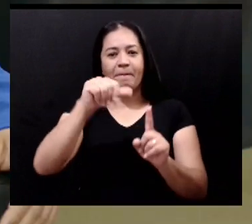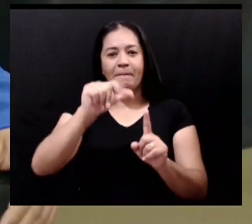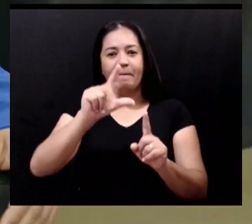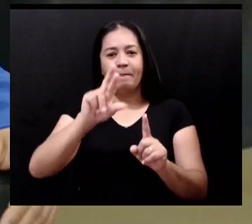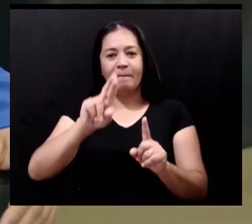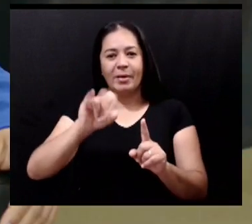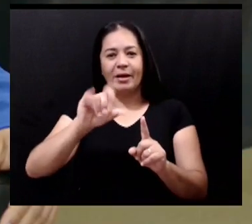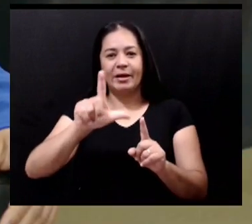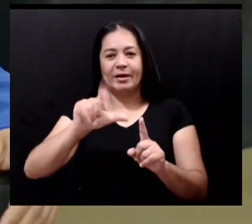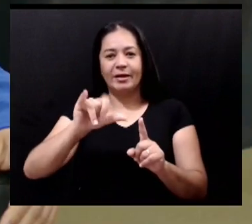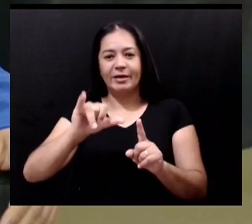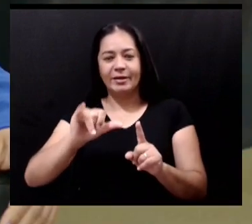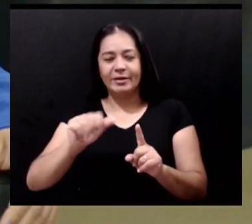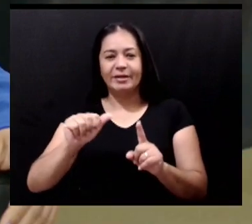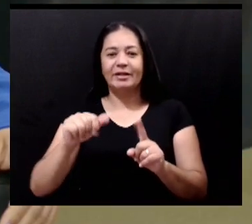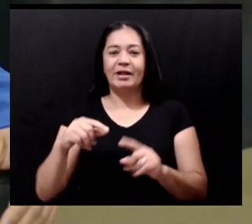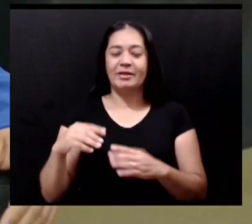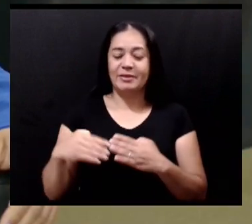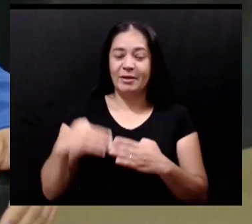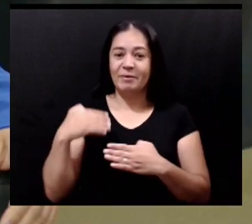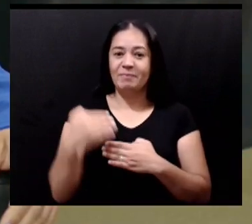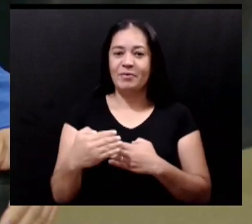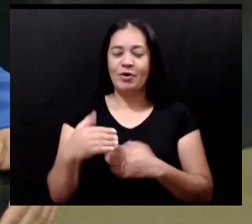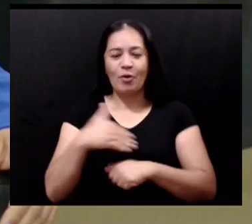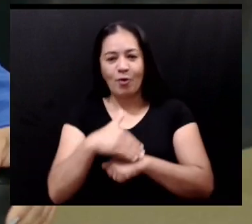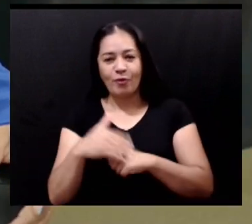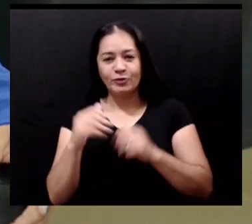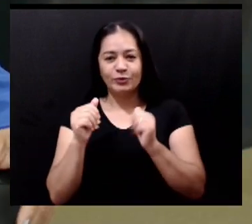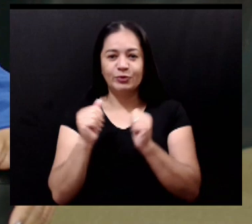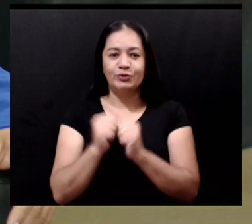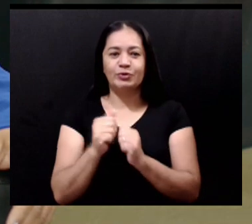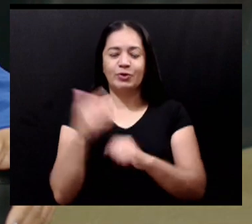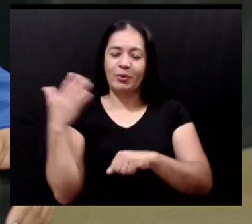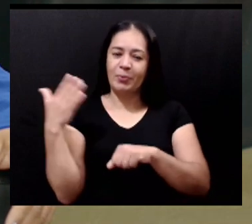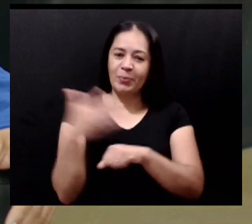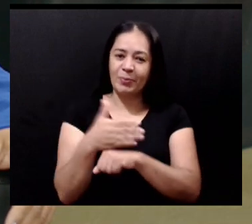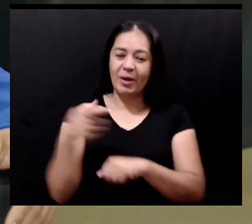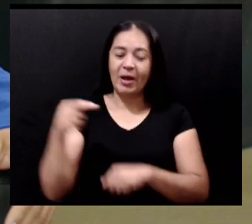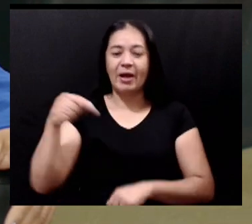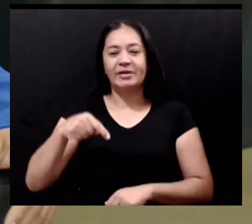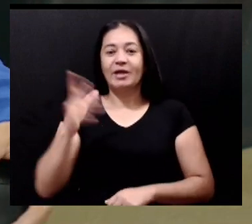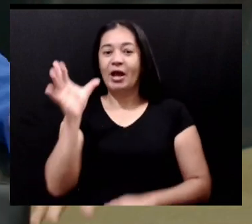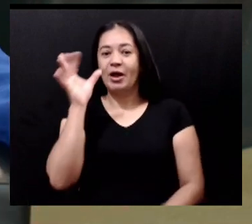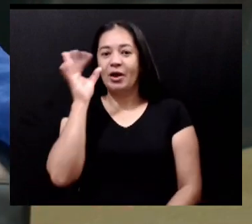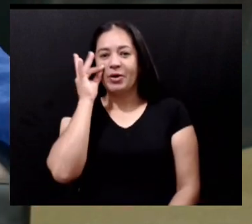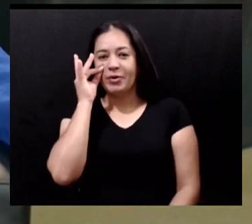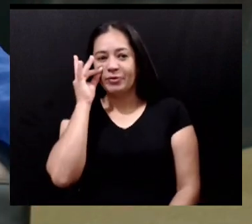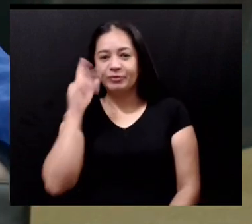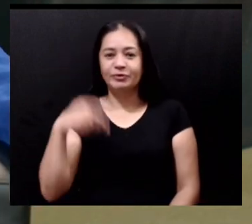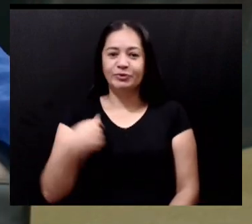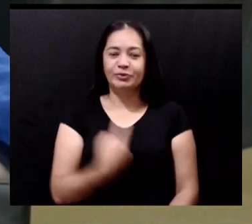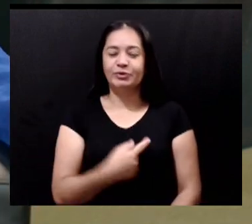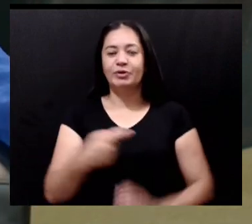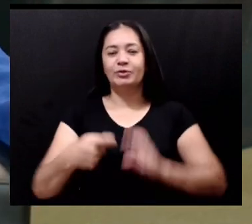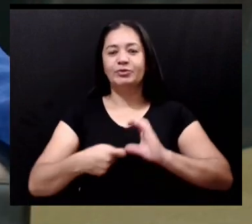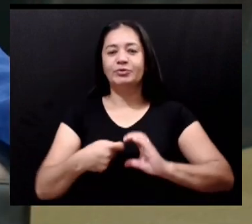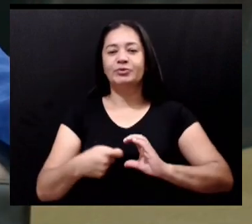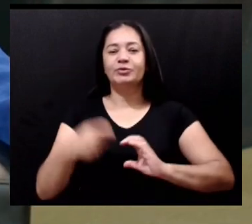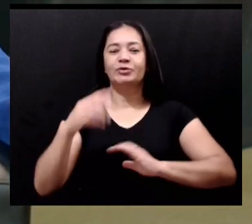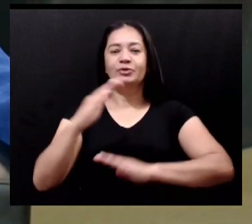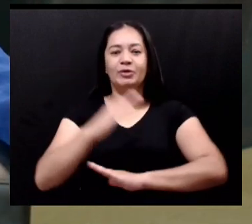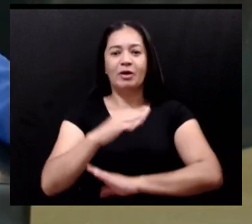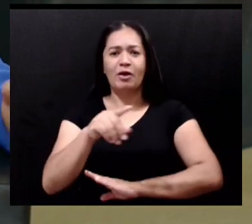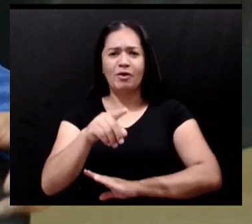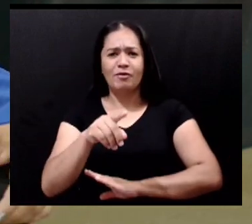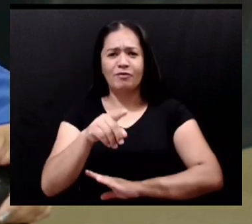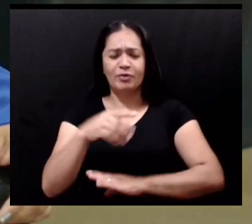daqui a pouquinho conversando com a gente, participando aqui ao vivo do nosso Estúdio Câmara. E aí, você que está do outro lado